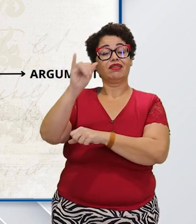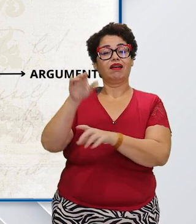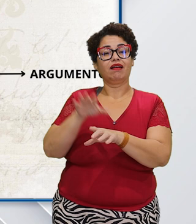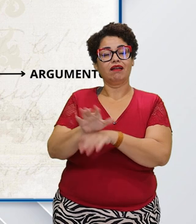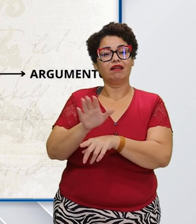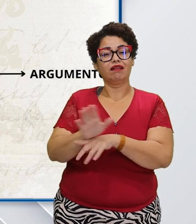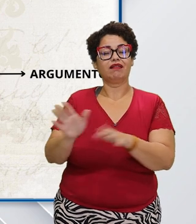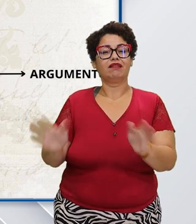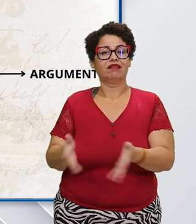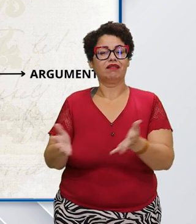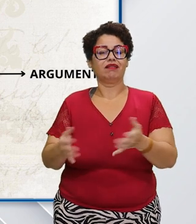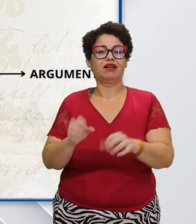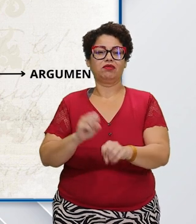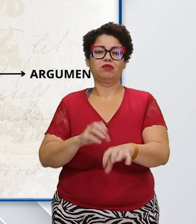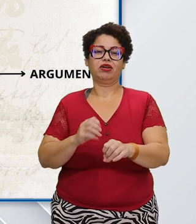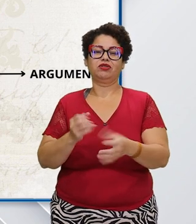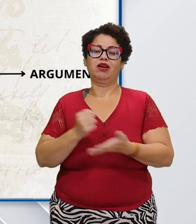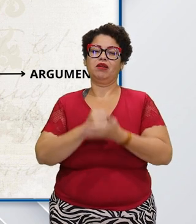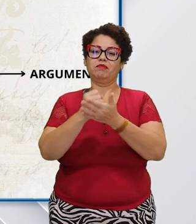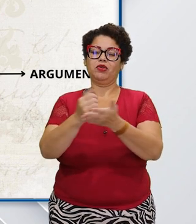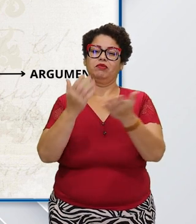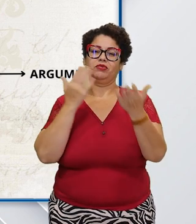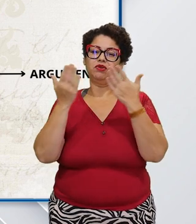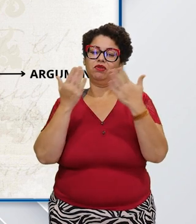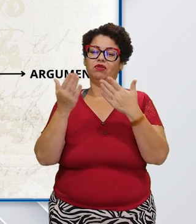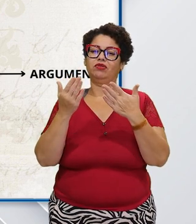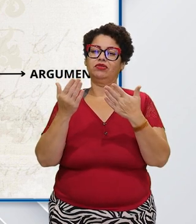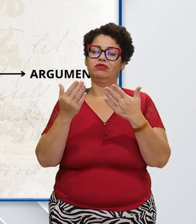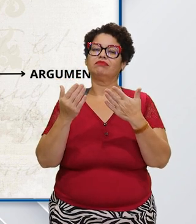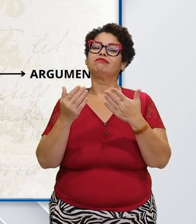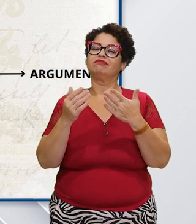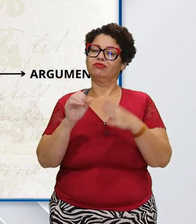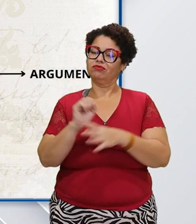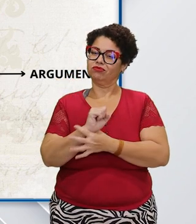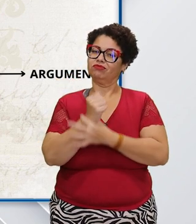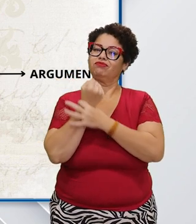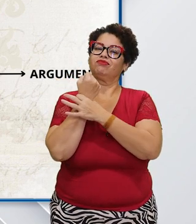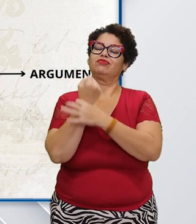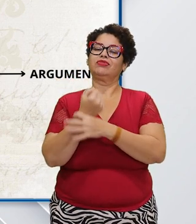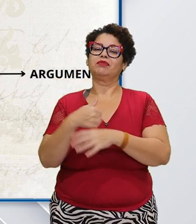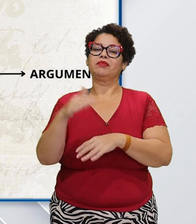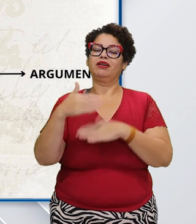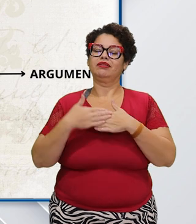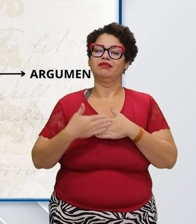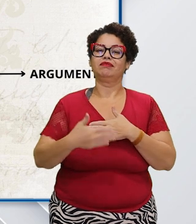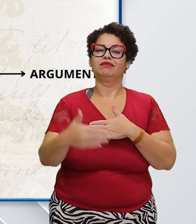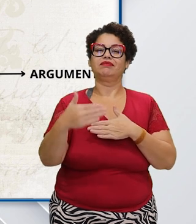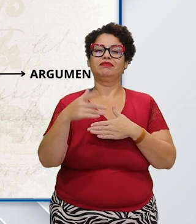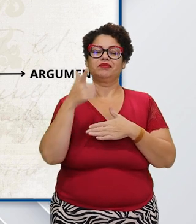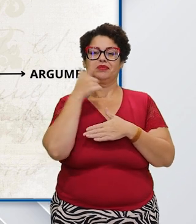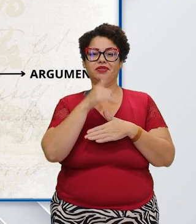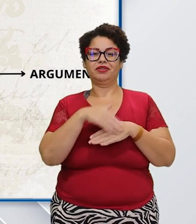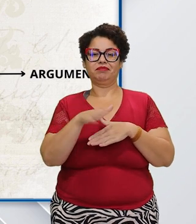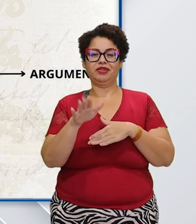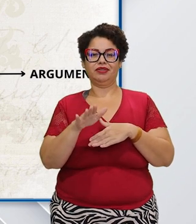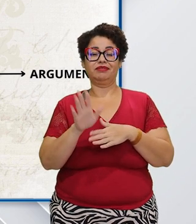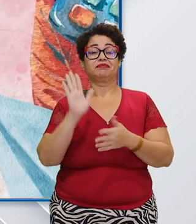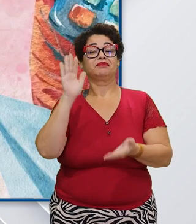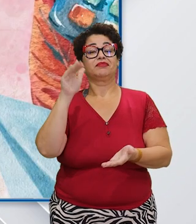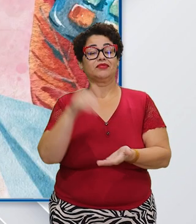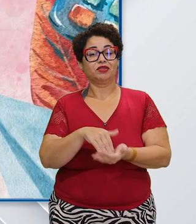programas educativos e apoio psicológico é uma abordagem mais eficaz e sustentável a longo